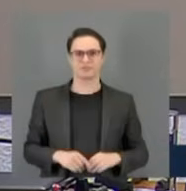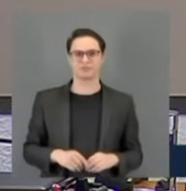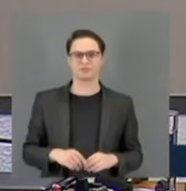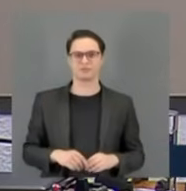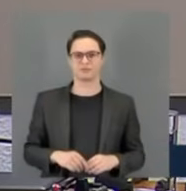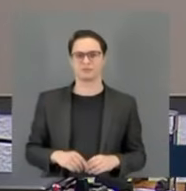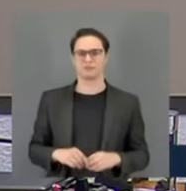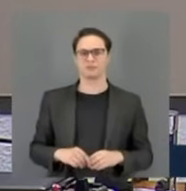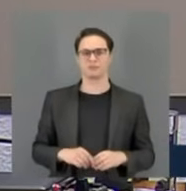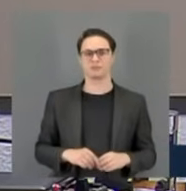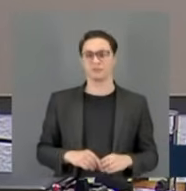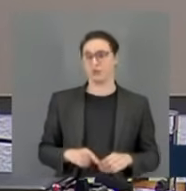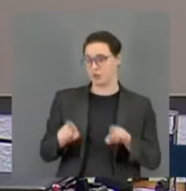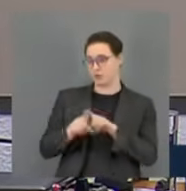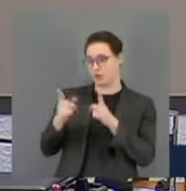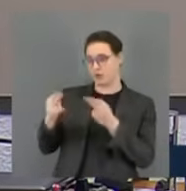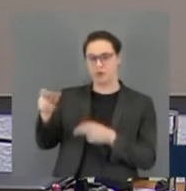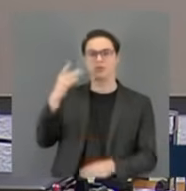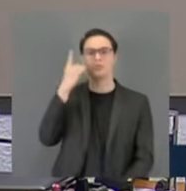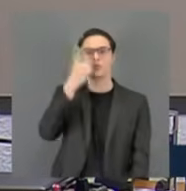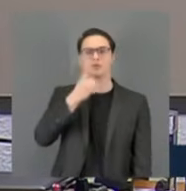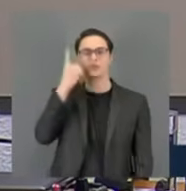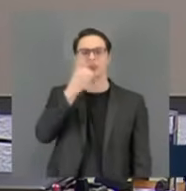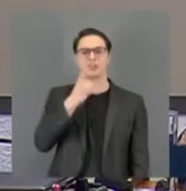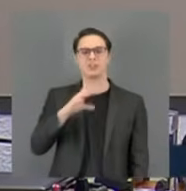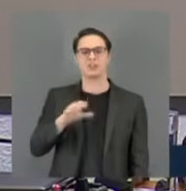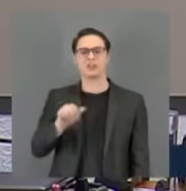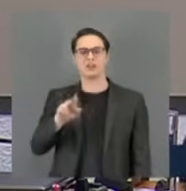Vazou da deputada Carla Zambelli.